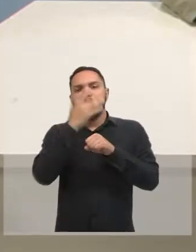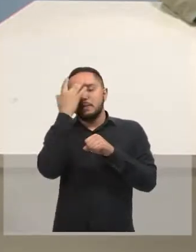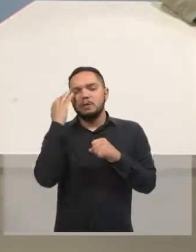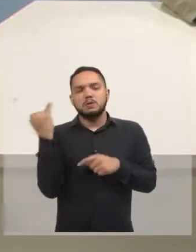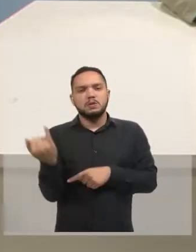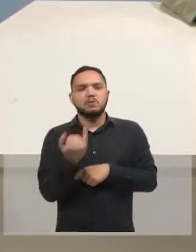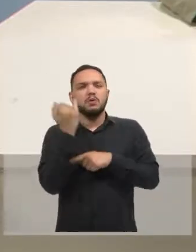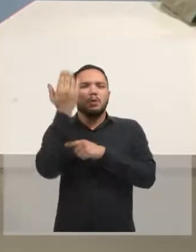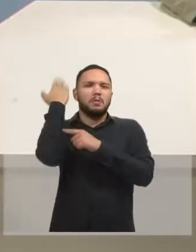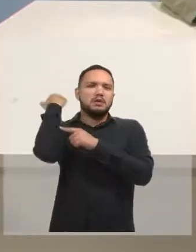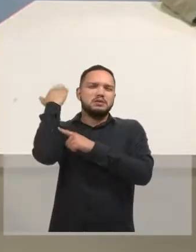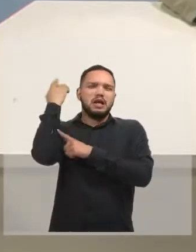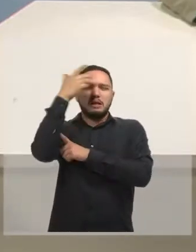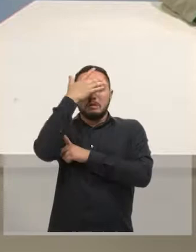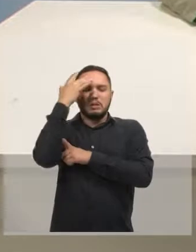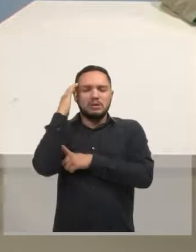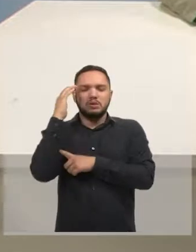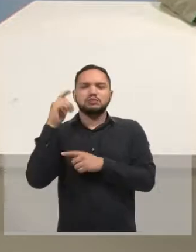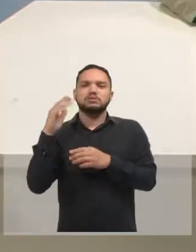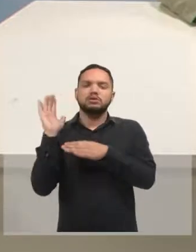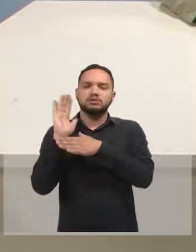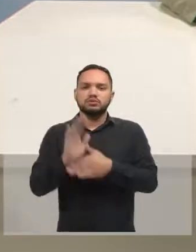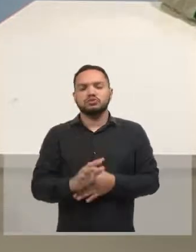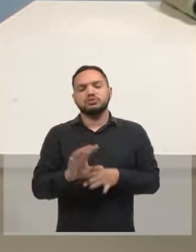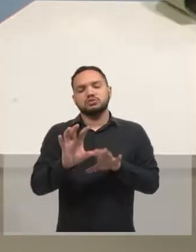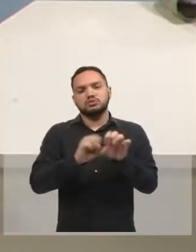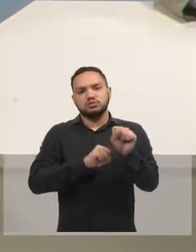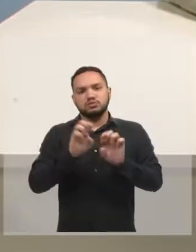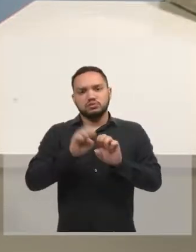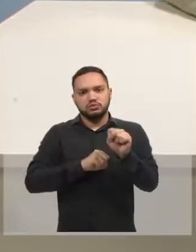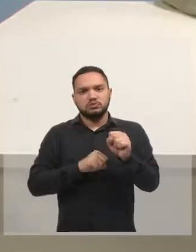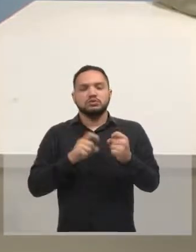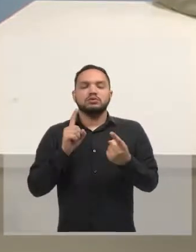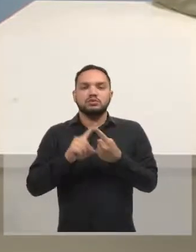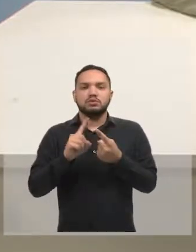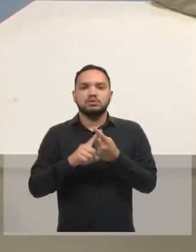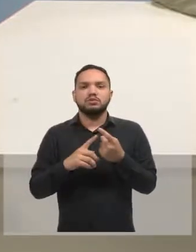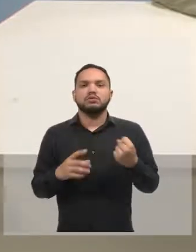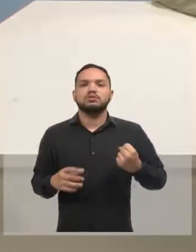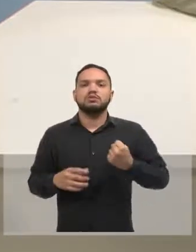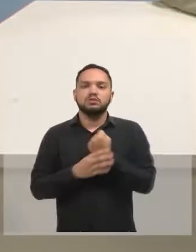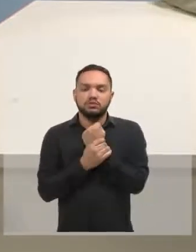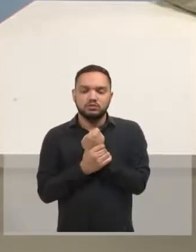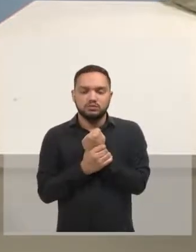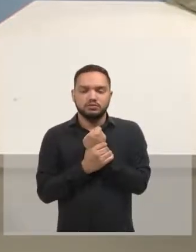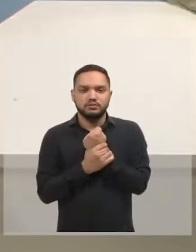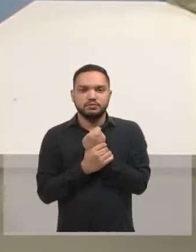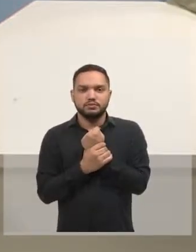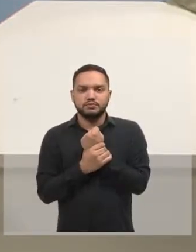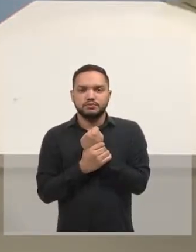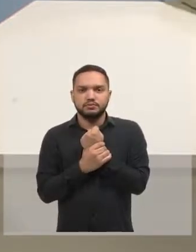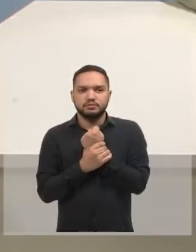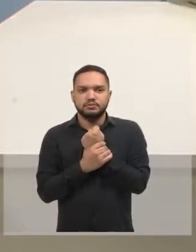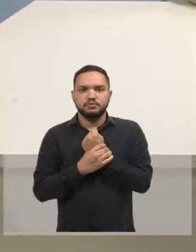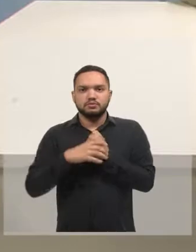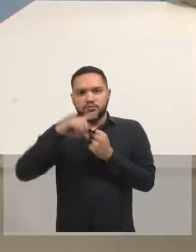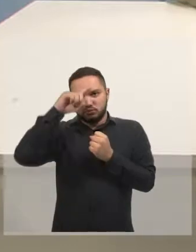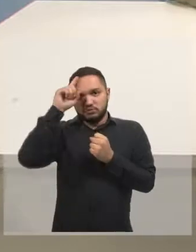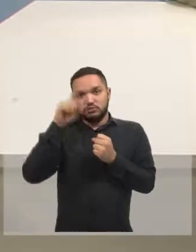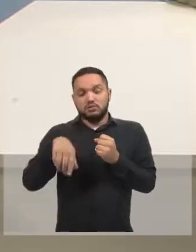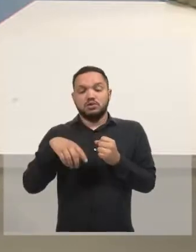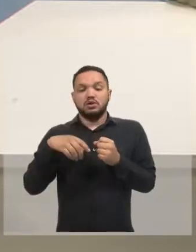pensadores importantes que contribuíram para a formação, a garantia das ideias que firmaram